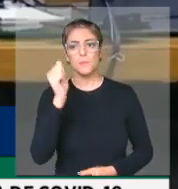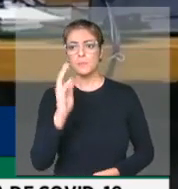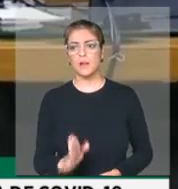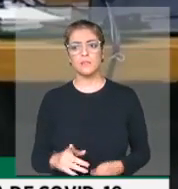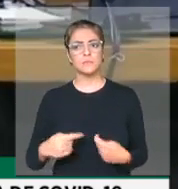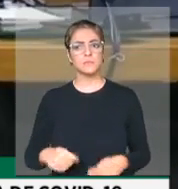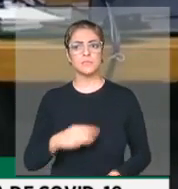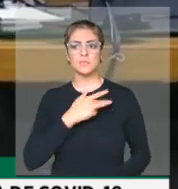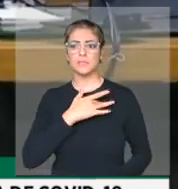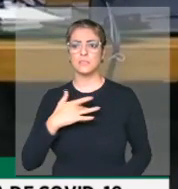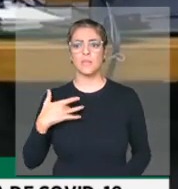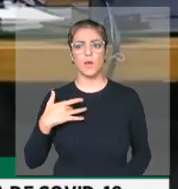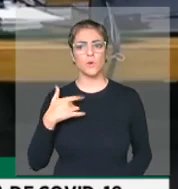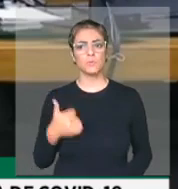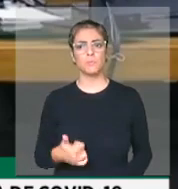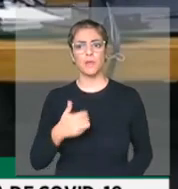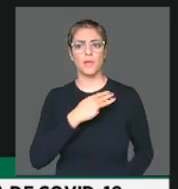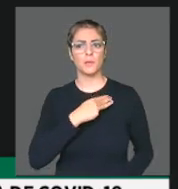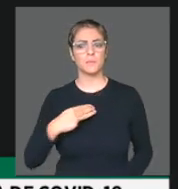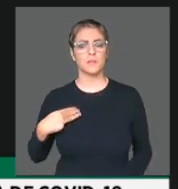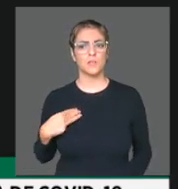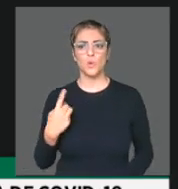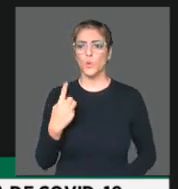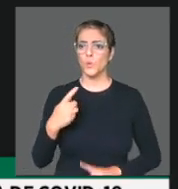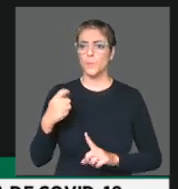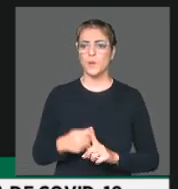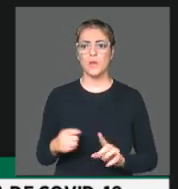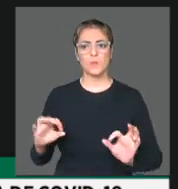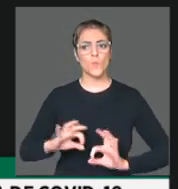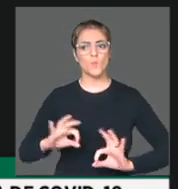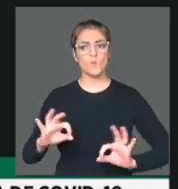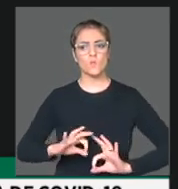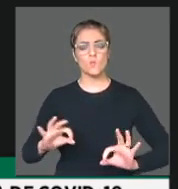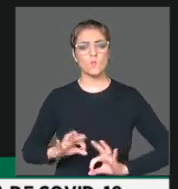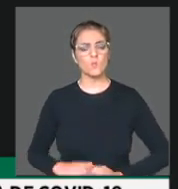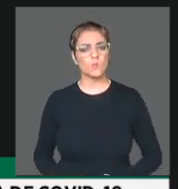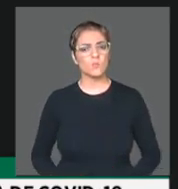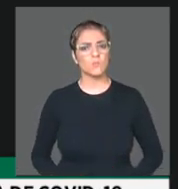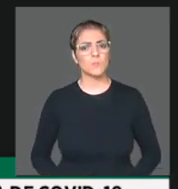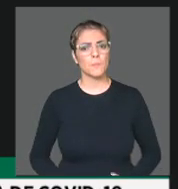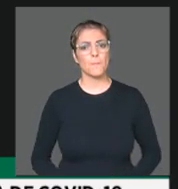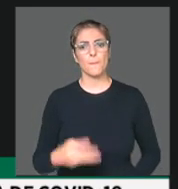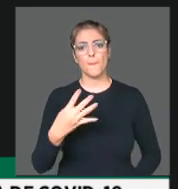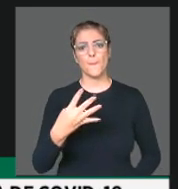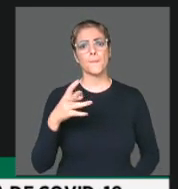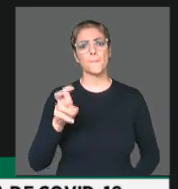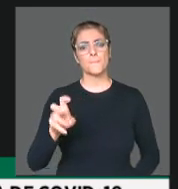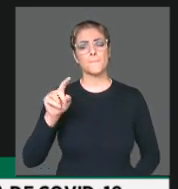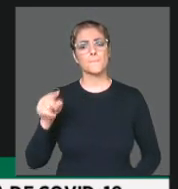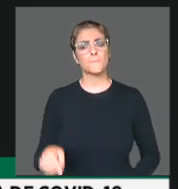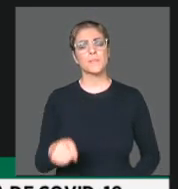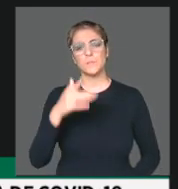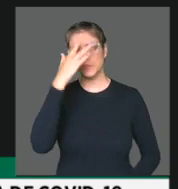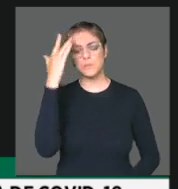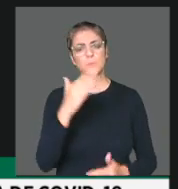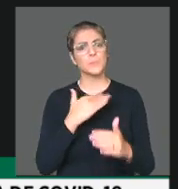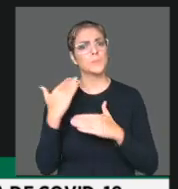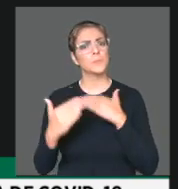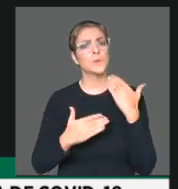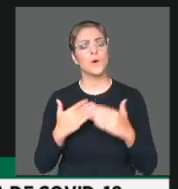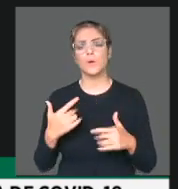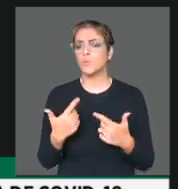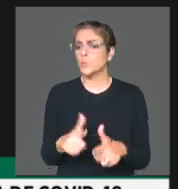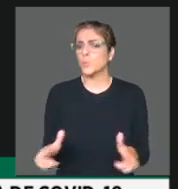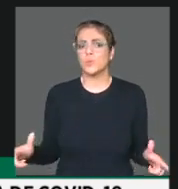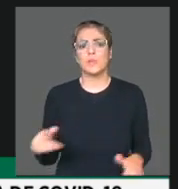ter um ministro da saúde? Um mês sem ministro da saúde. 45 mil brasileiros mortos e nós não temos